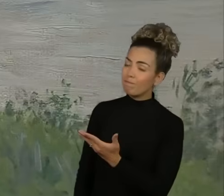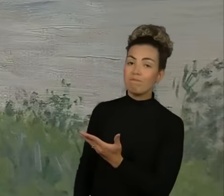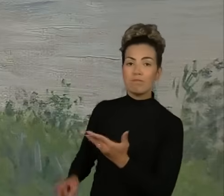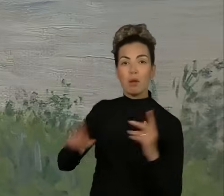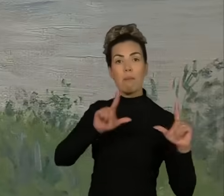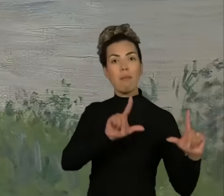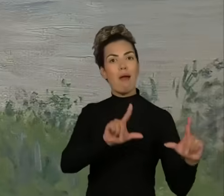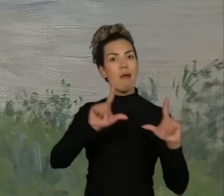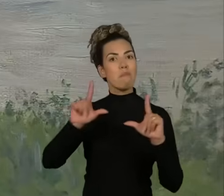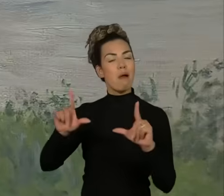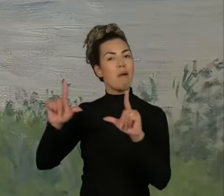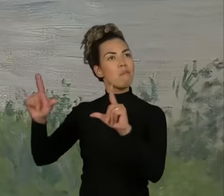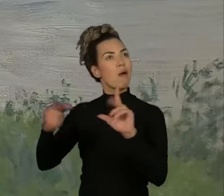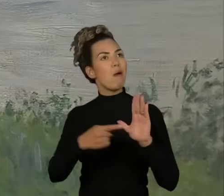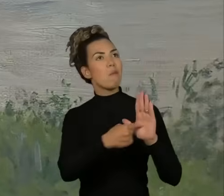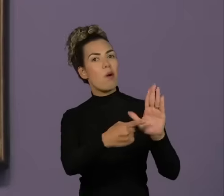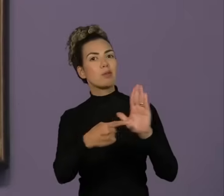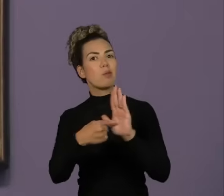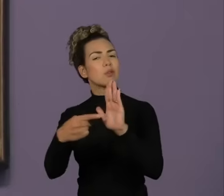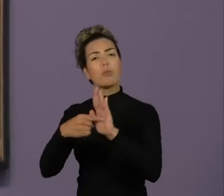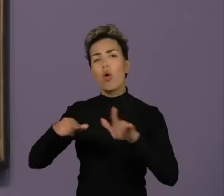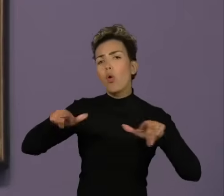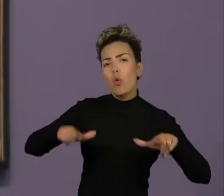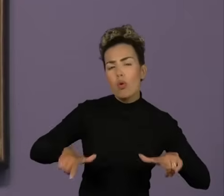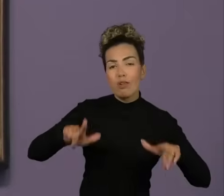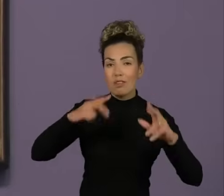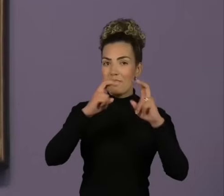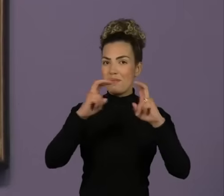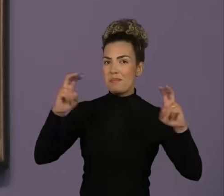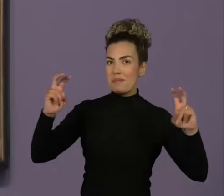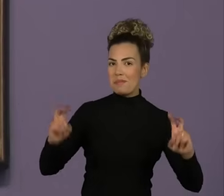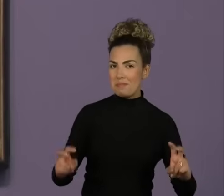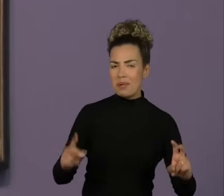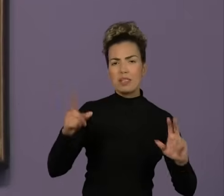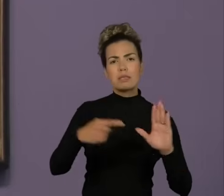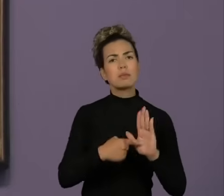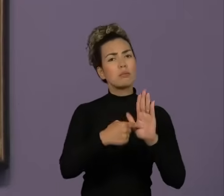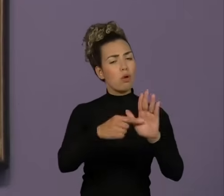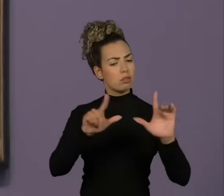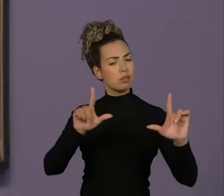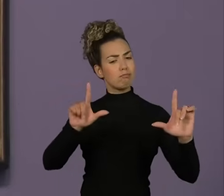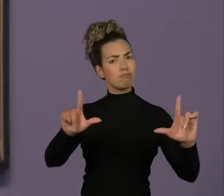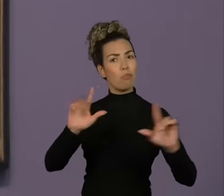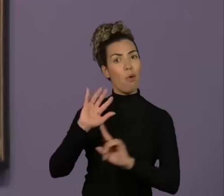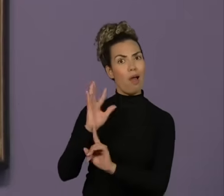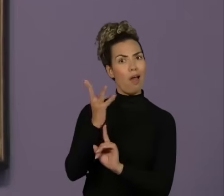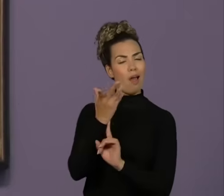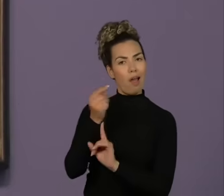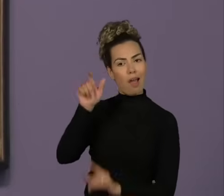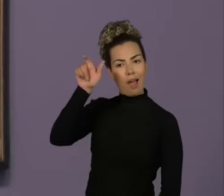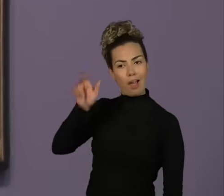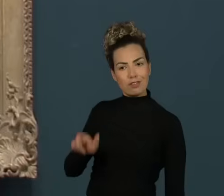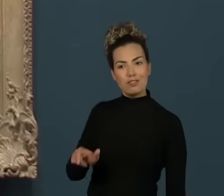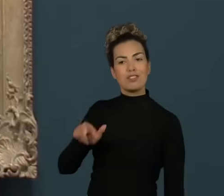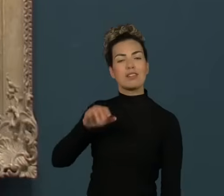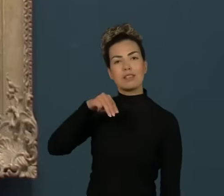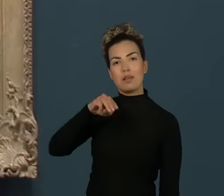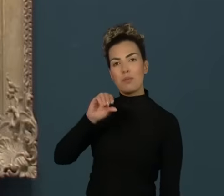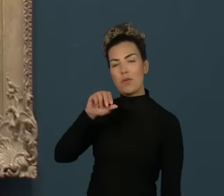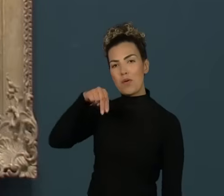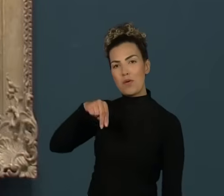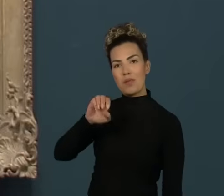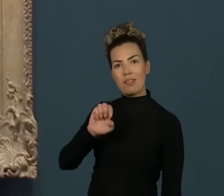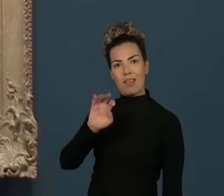Exposição no MASP, Museu de Arte de São Paulo, mostra como a obra do grande artista francês Claude Monet tem um